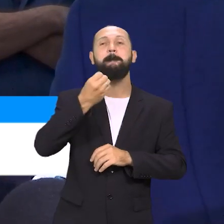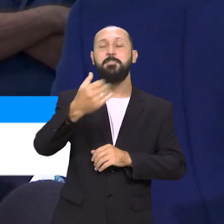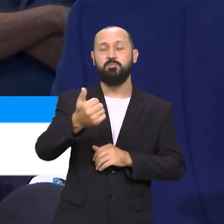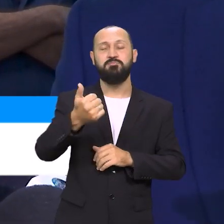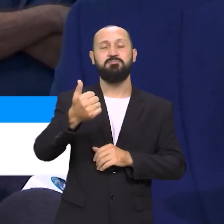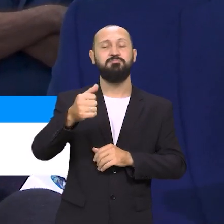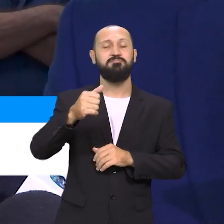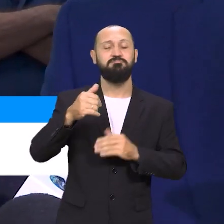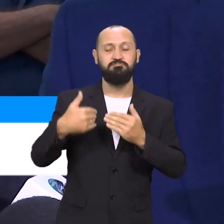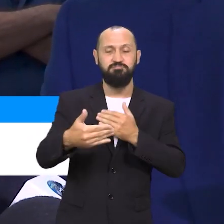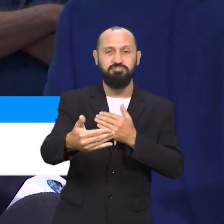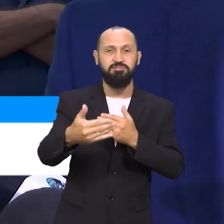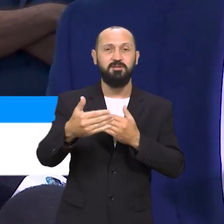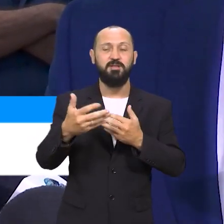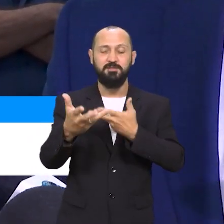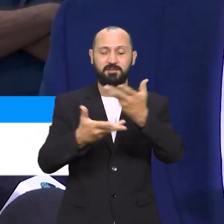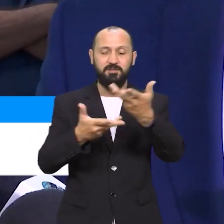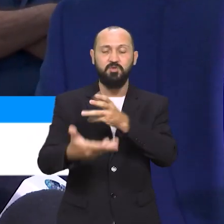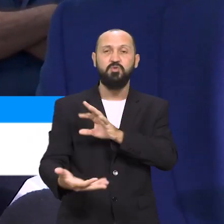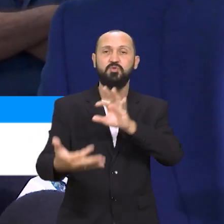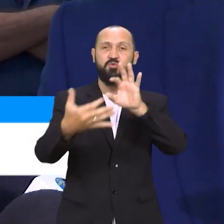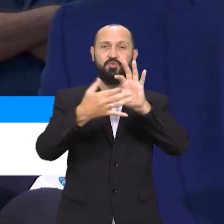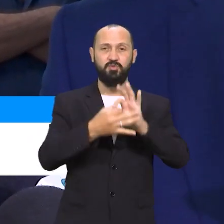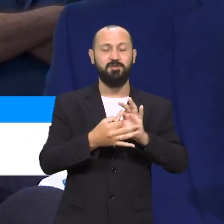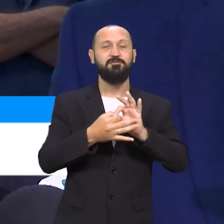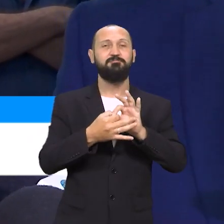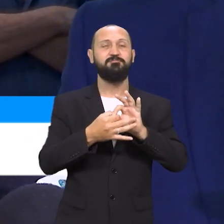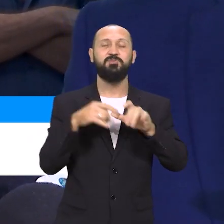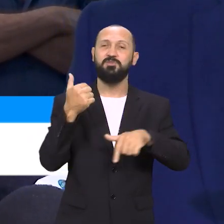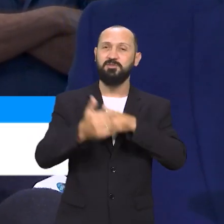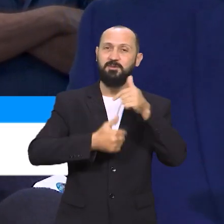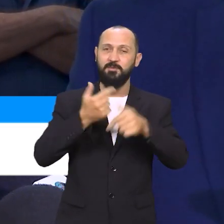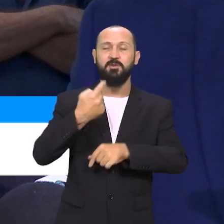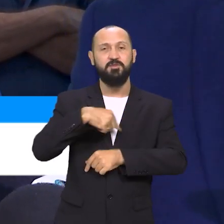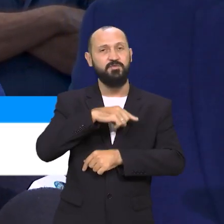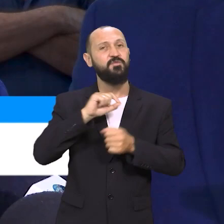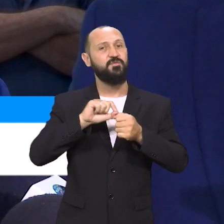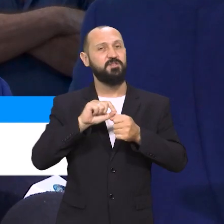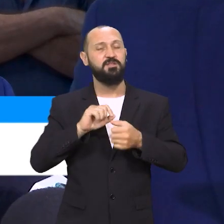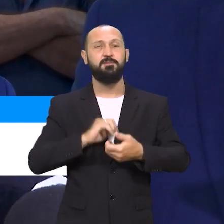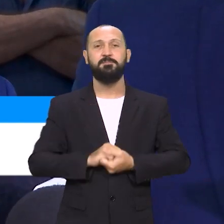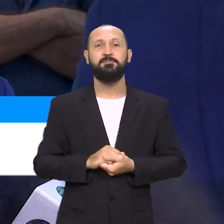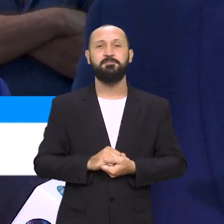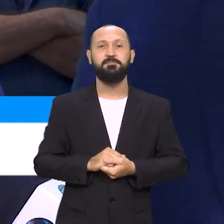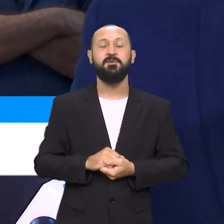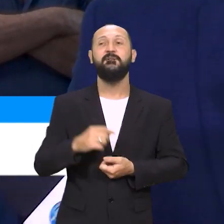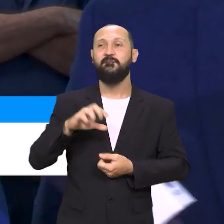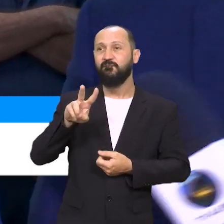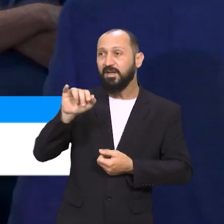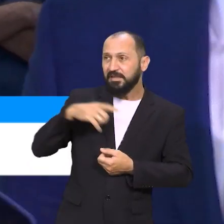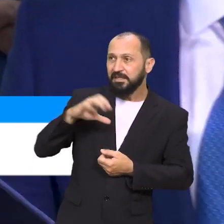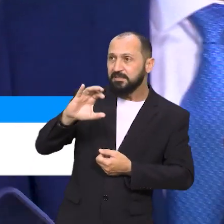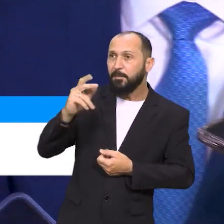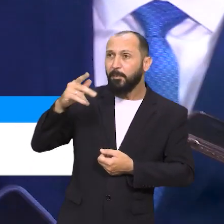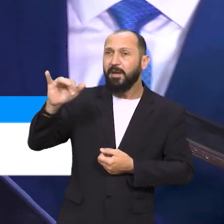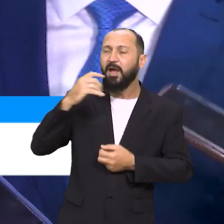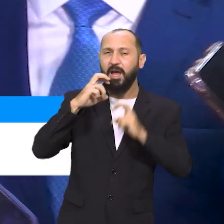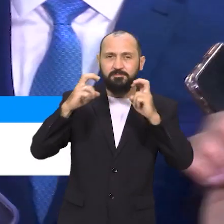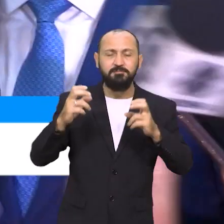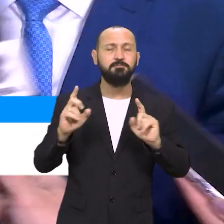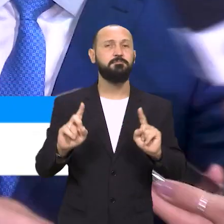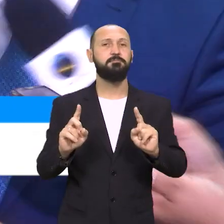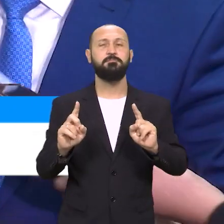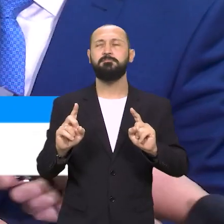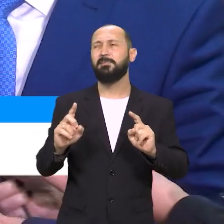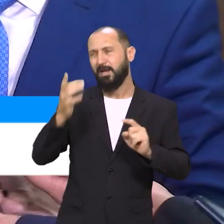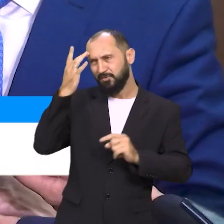frutos renderão a partir dessa integração, dessa interação de trabalho que nós vamos fazer. Não vai ter CPI não vai